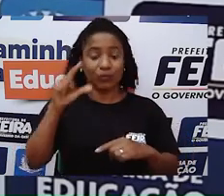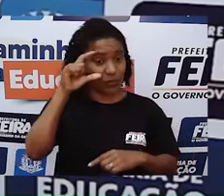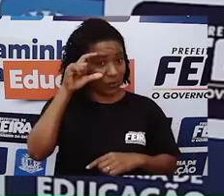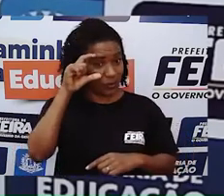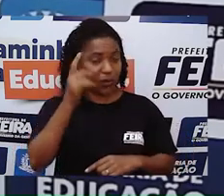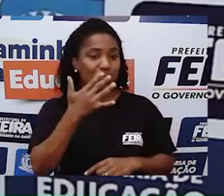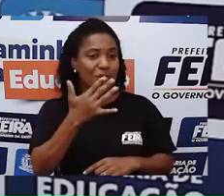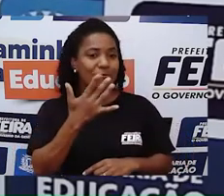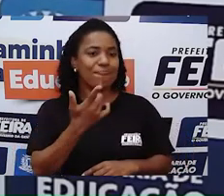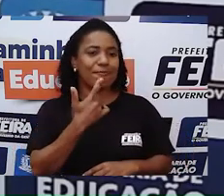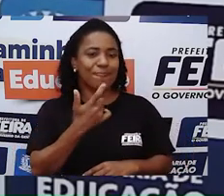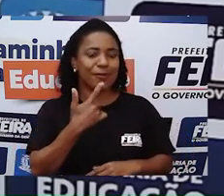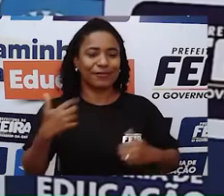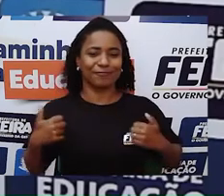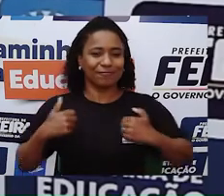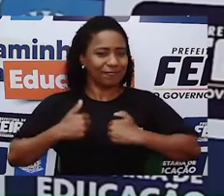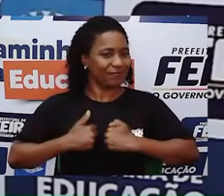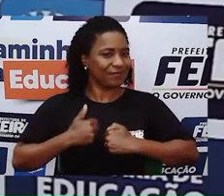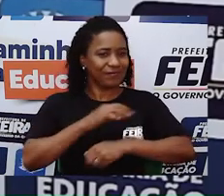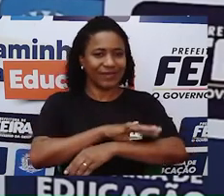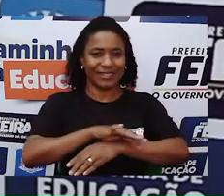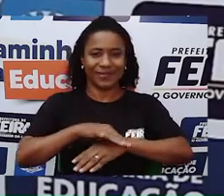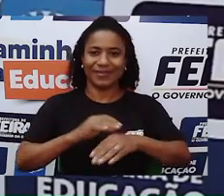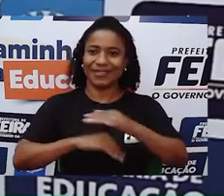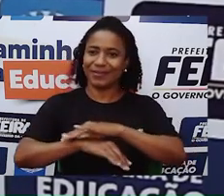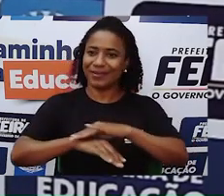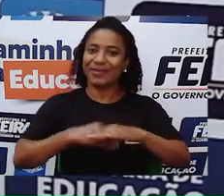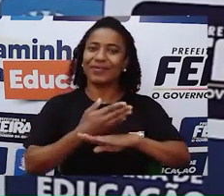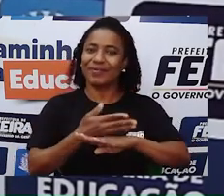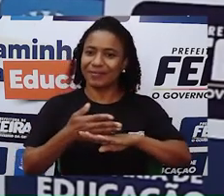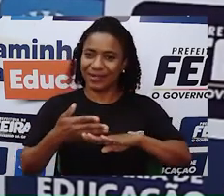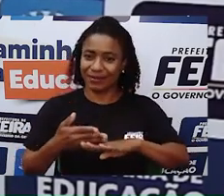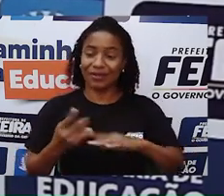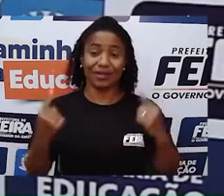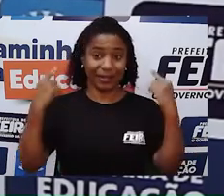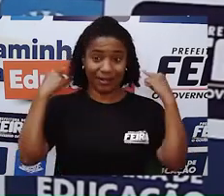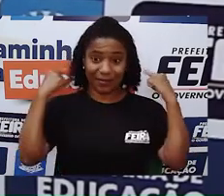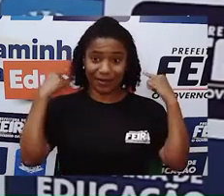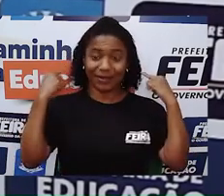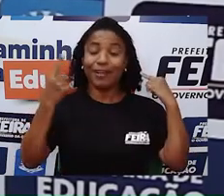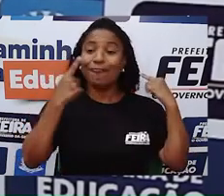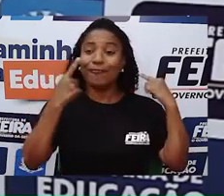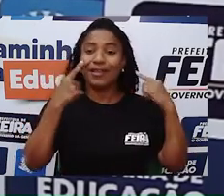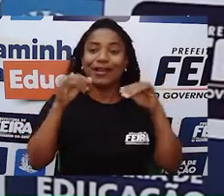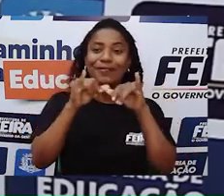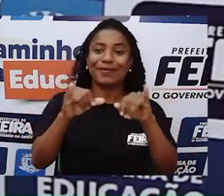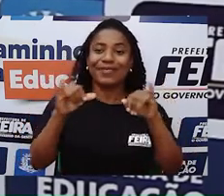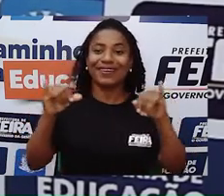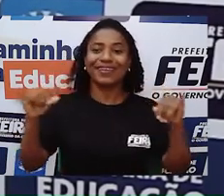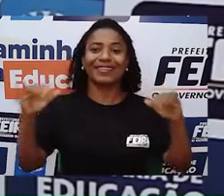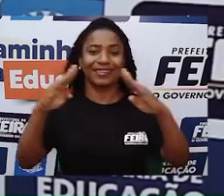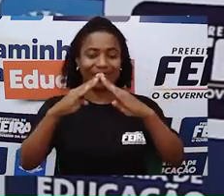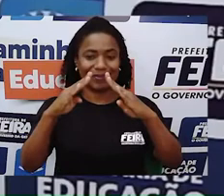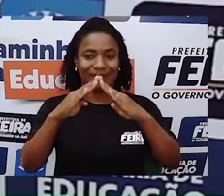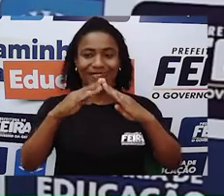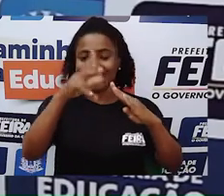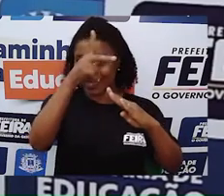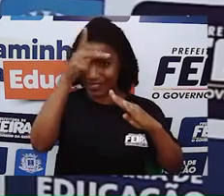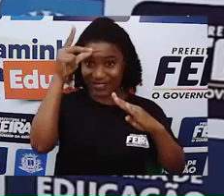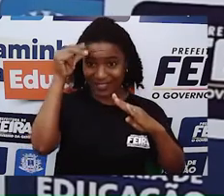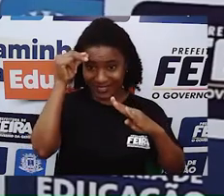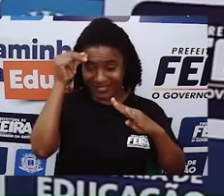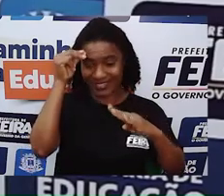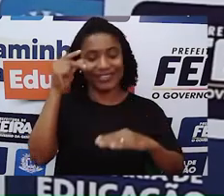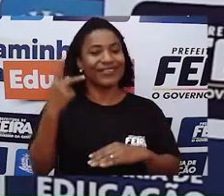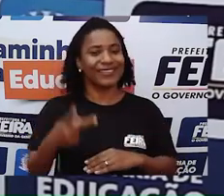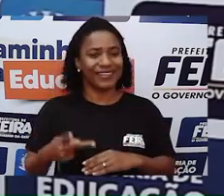e um guarda-pó branco. Na parte de trás do vídeo, vocês podem visualizar um painel com logomarcas